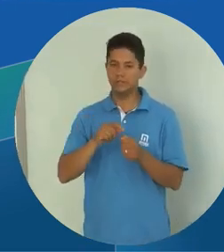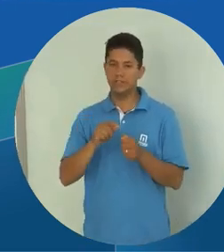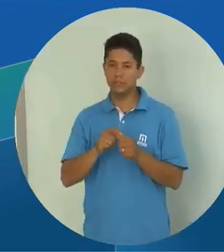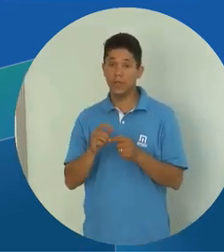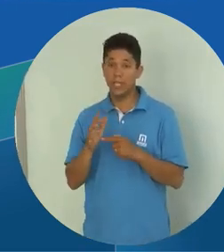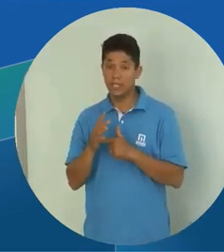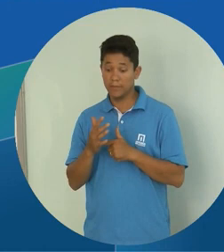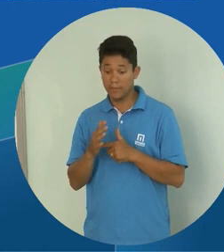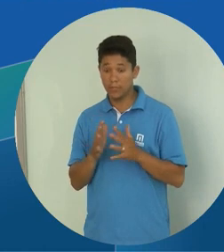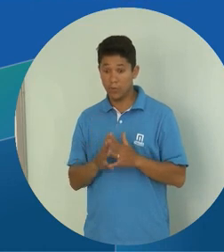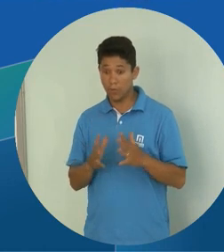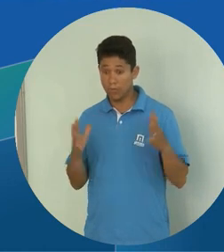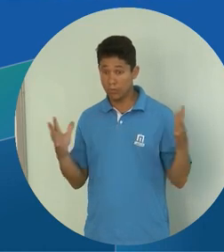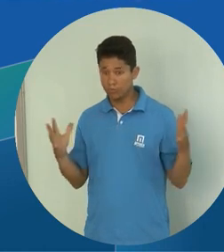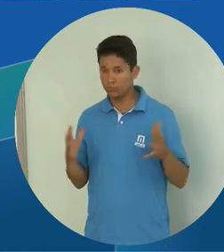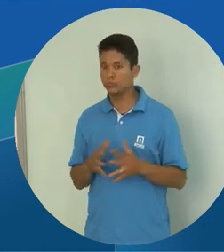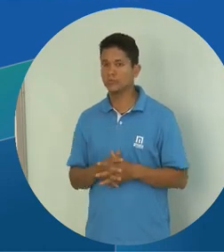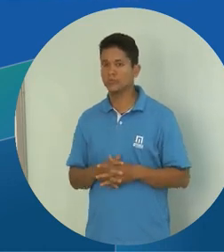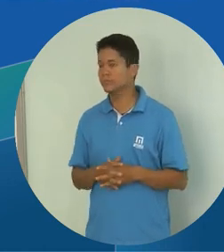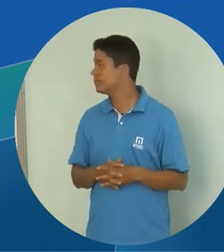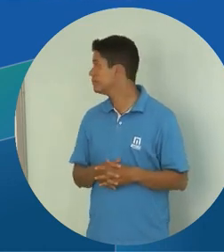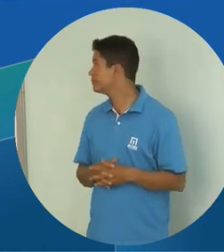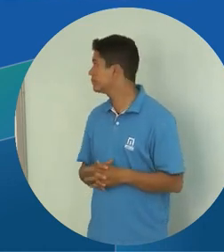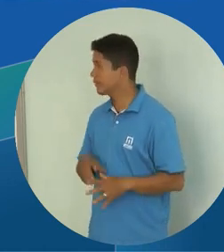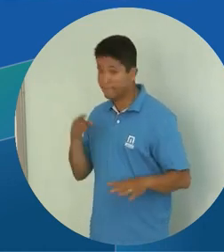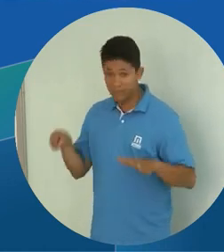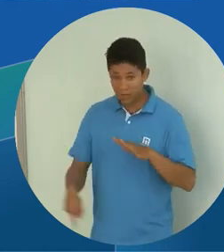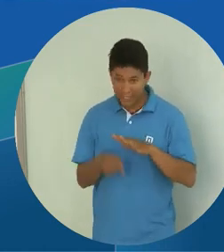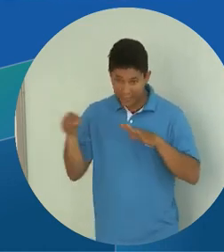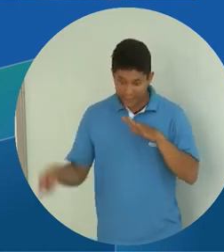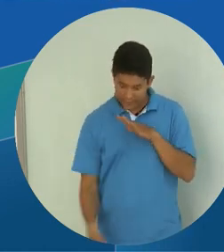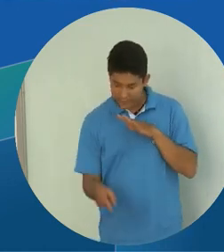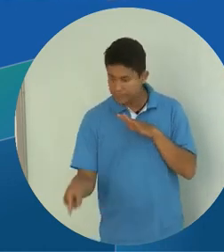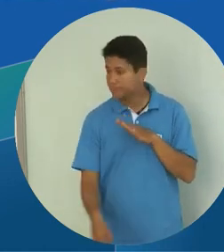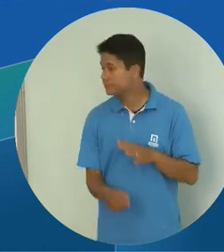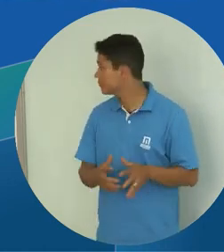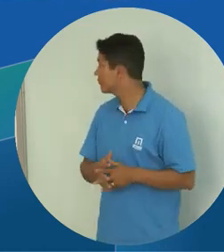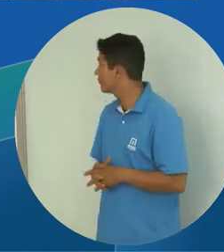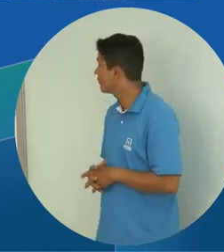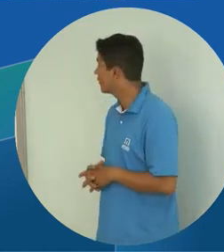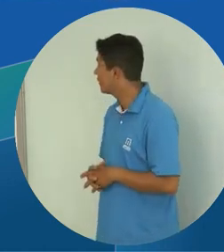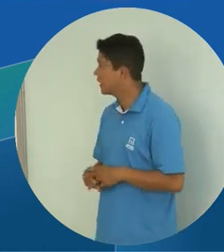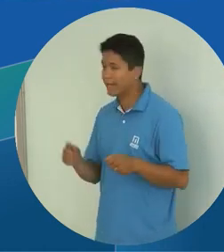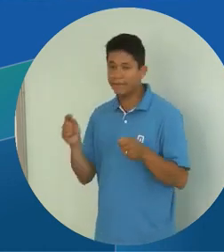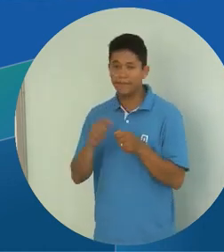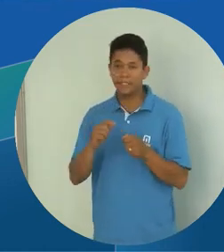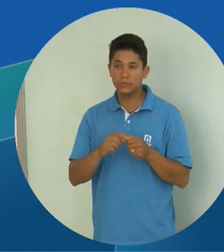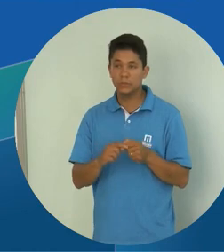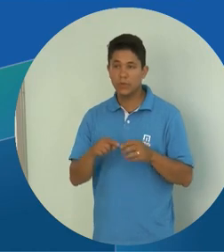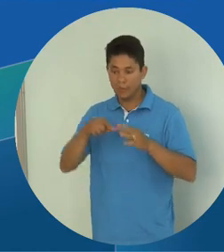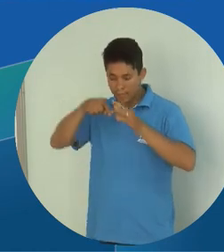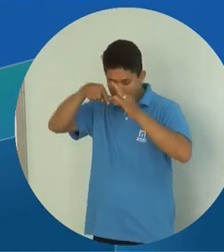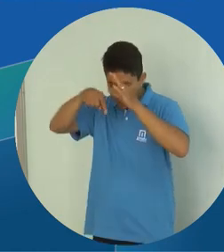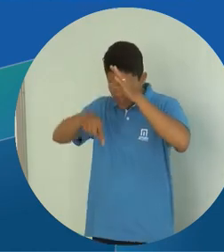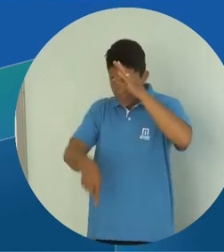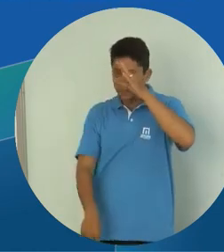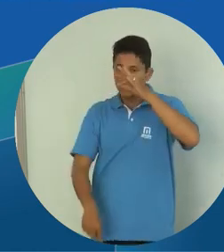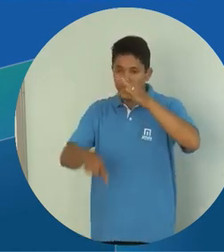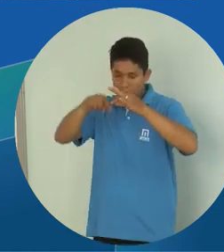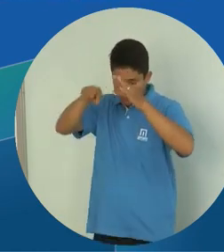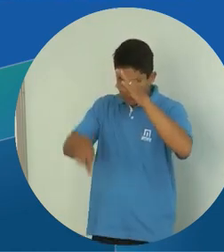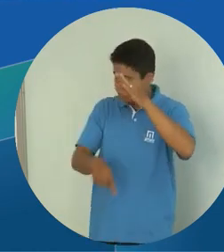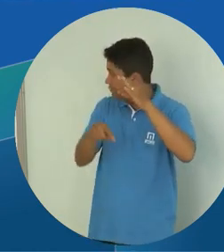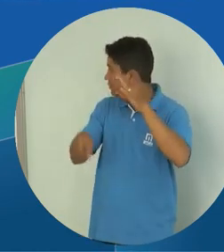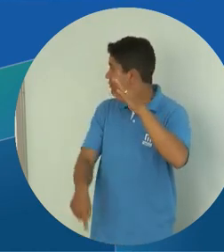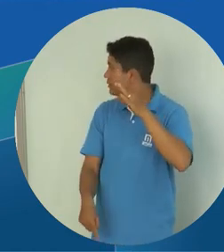nesse caso, perfuratriz. E aí a gente fez uma linha de perfuração para fazer essa injeção na crista